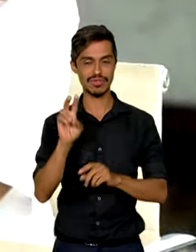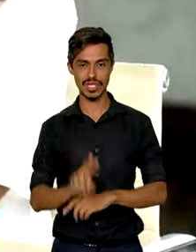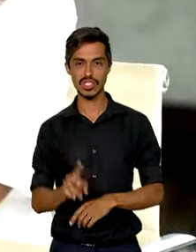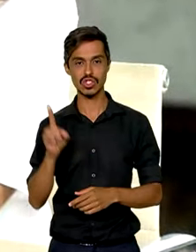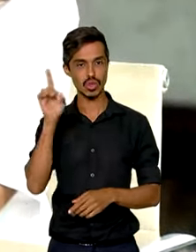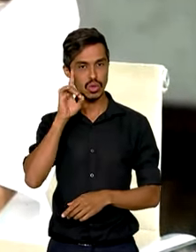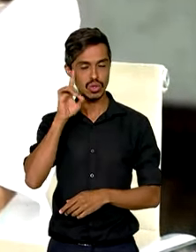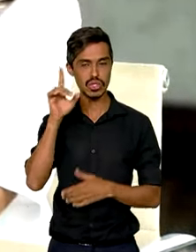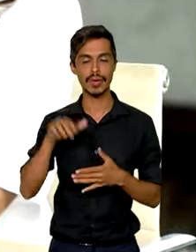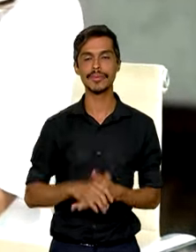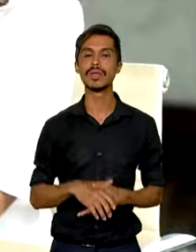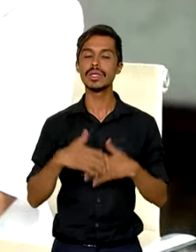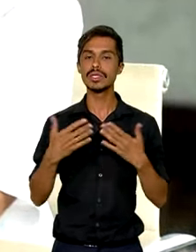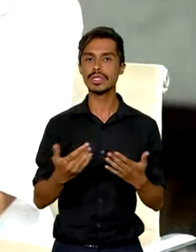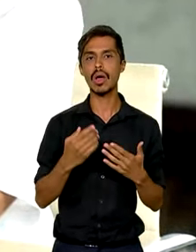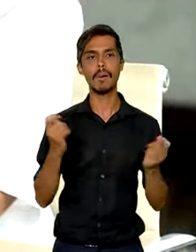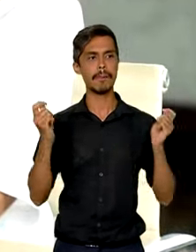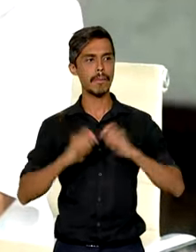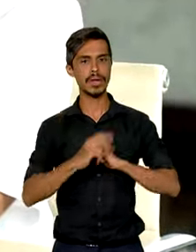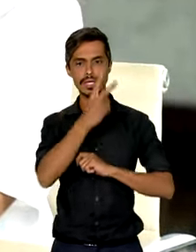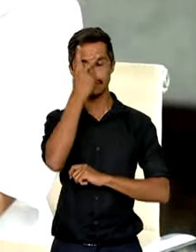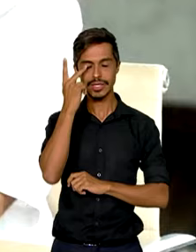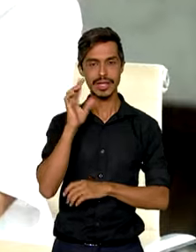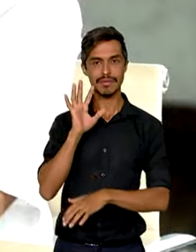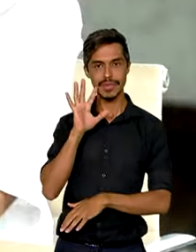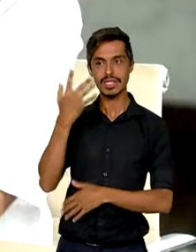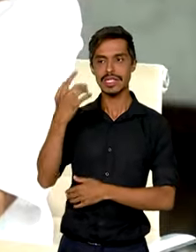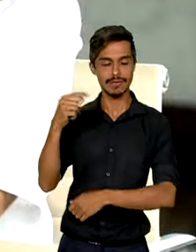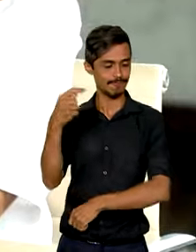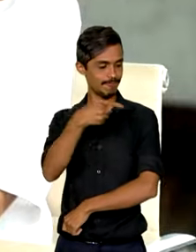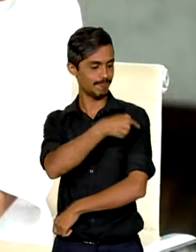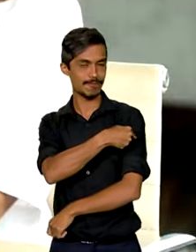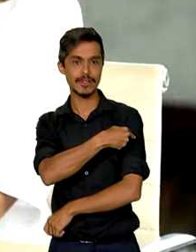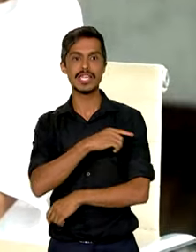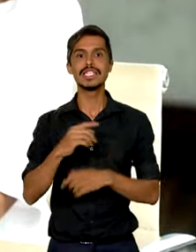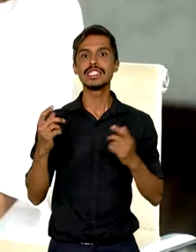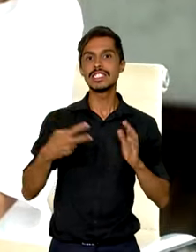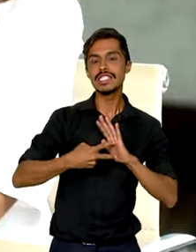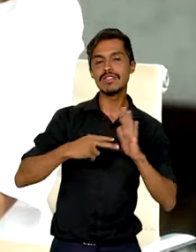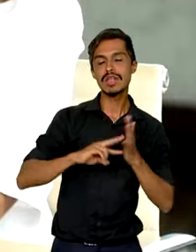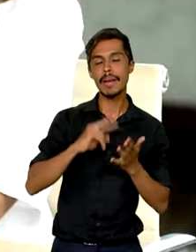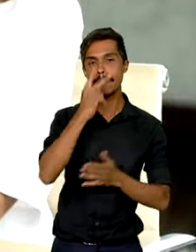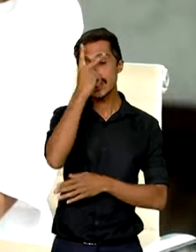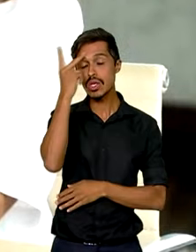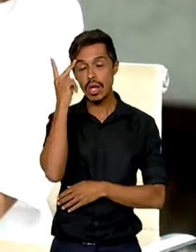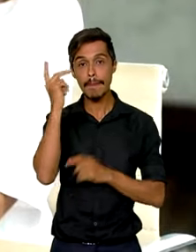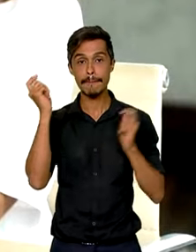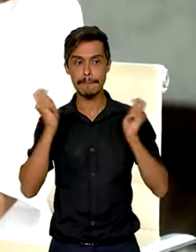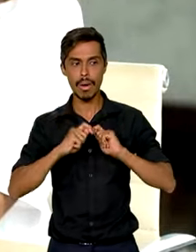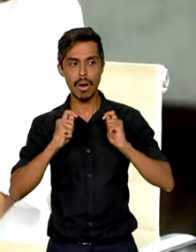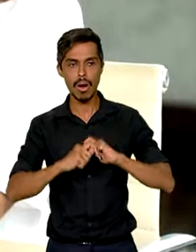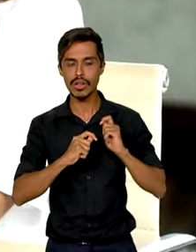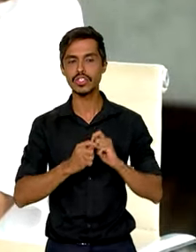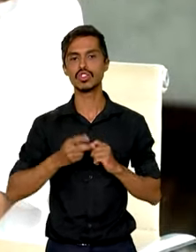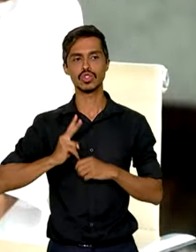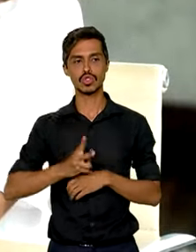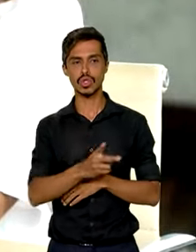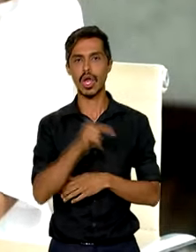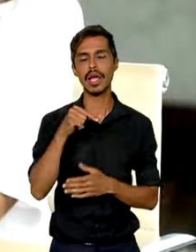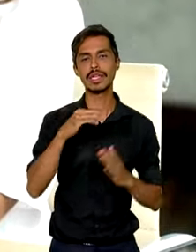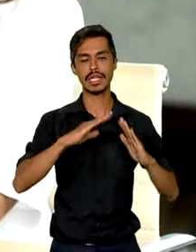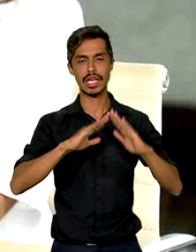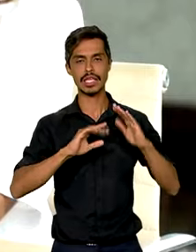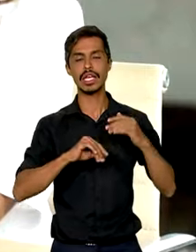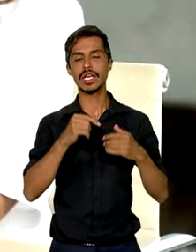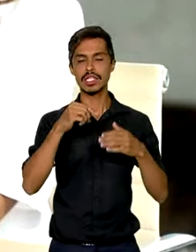significa possibilidade das pessoas tomarem sua vacina significa possibilidade das pessoas continuar na escola e não